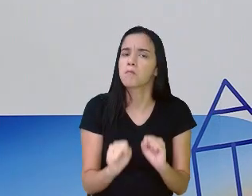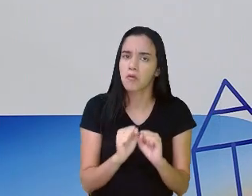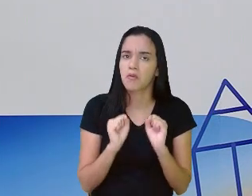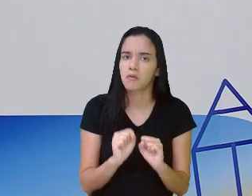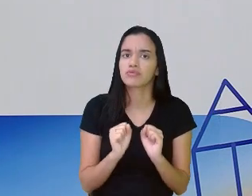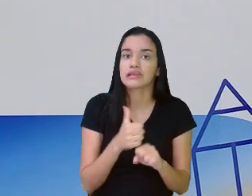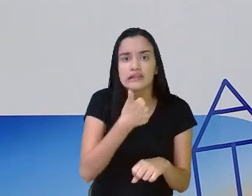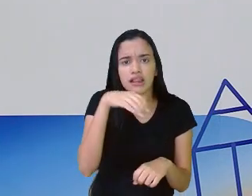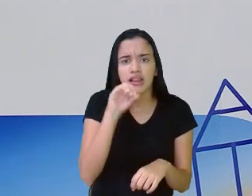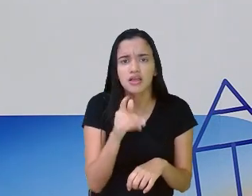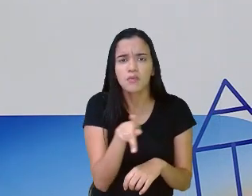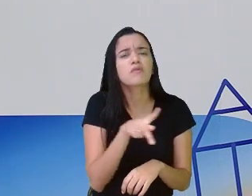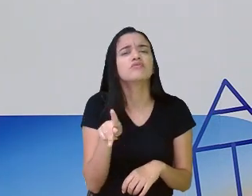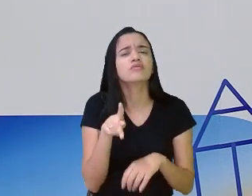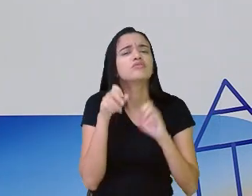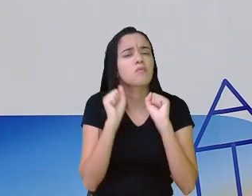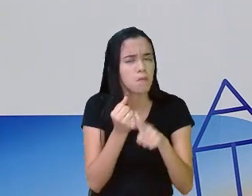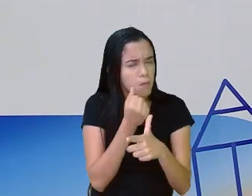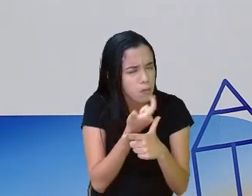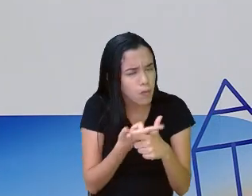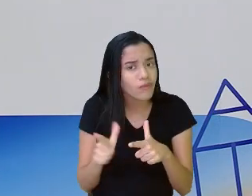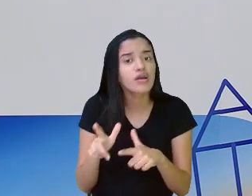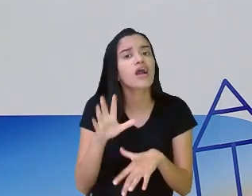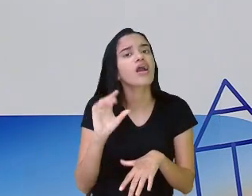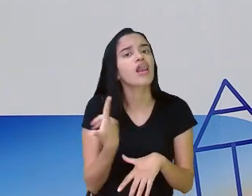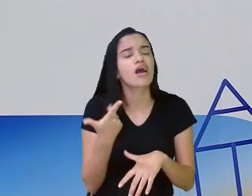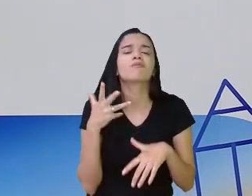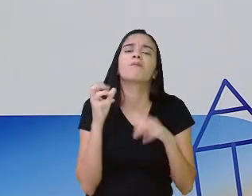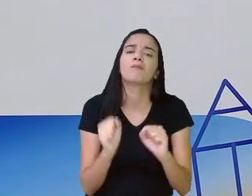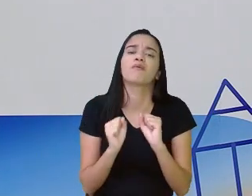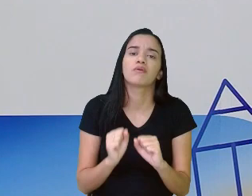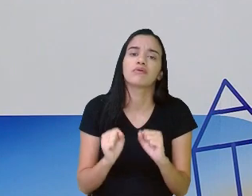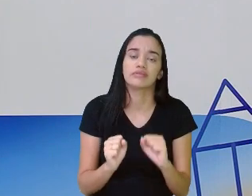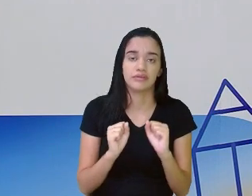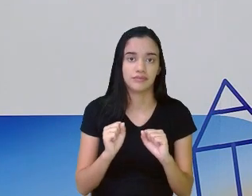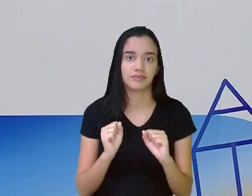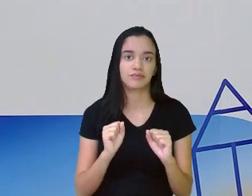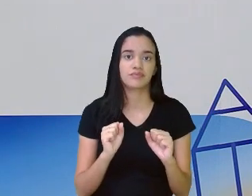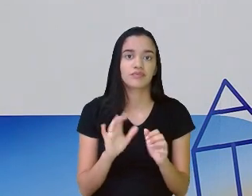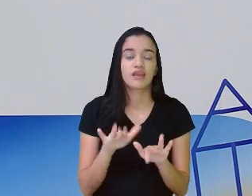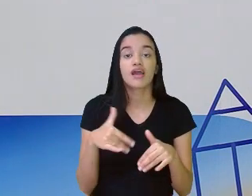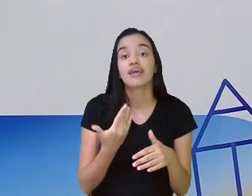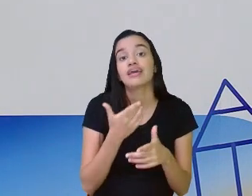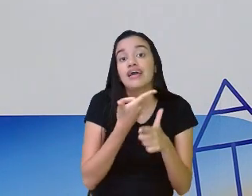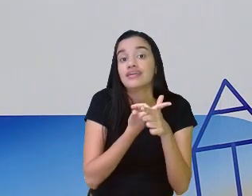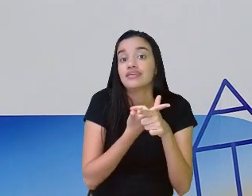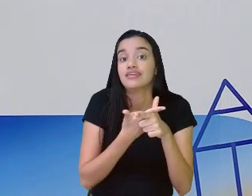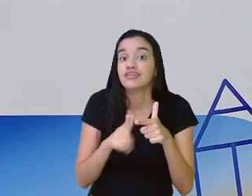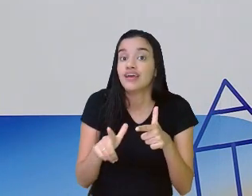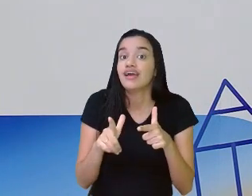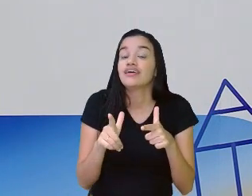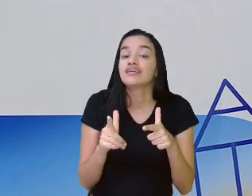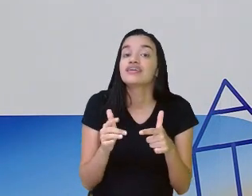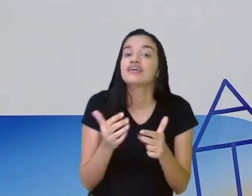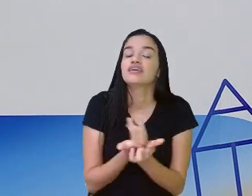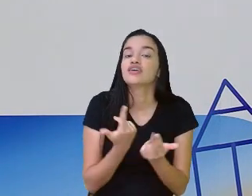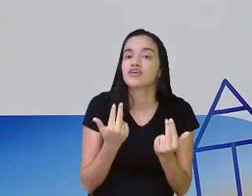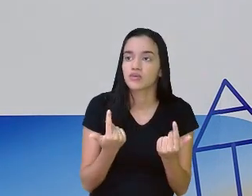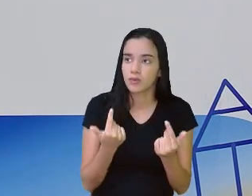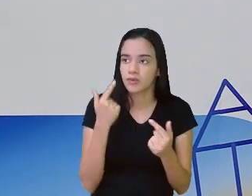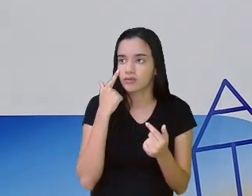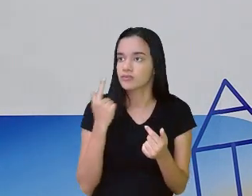E em 10, professora? Posso? Claro que pode, desde que a divisão seja em partes